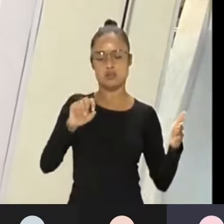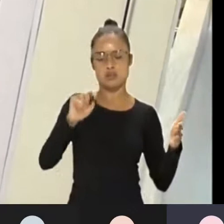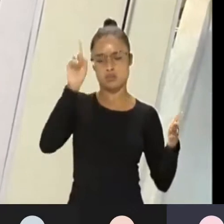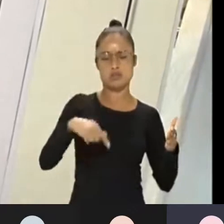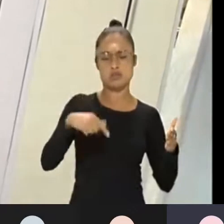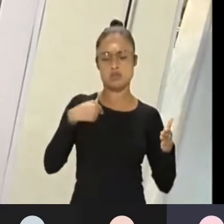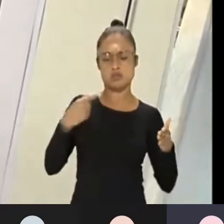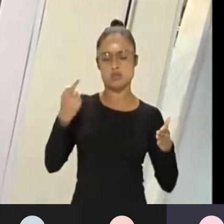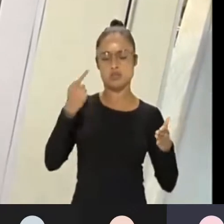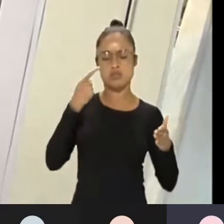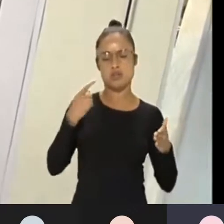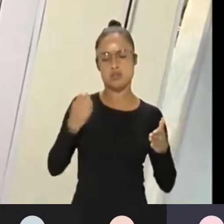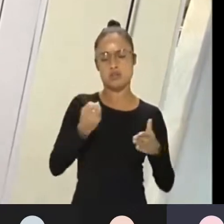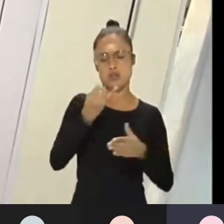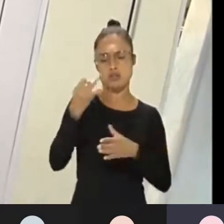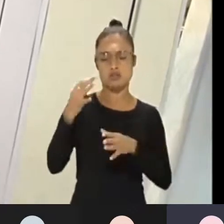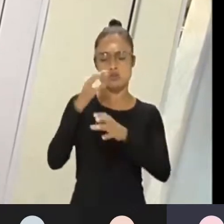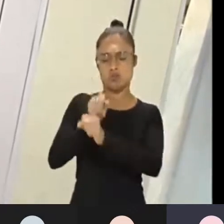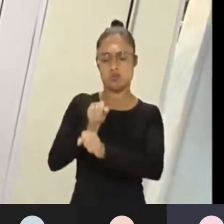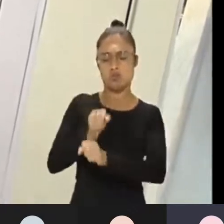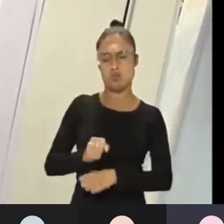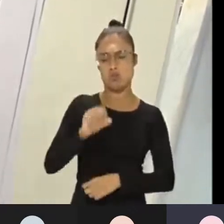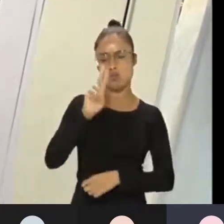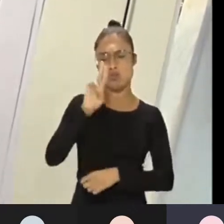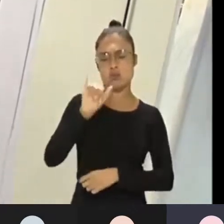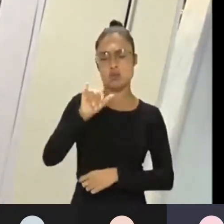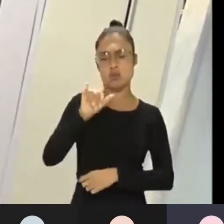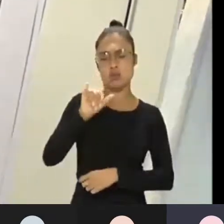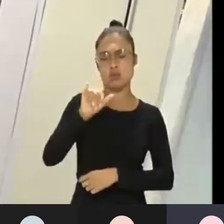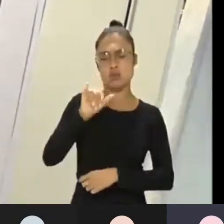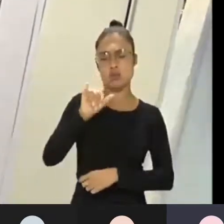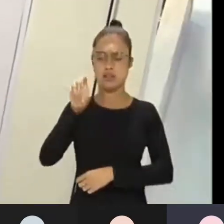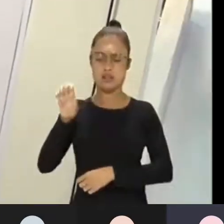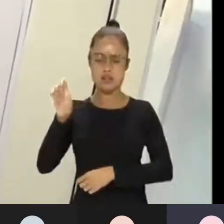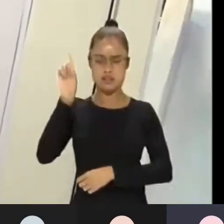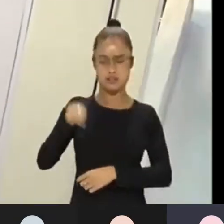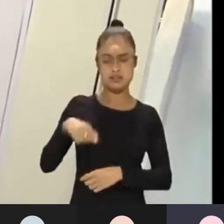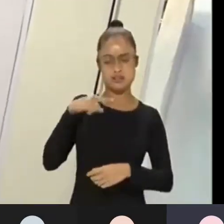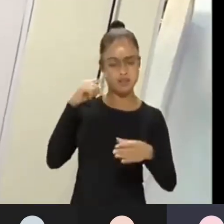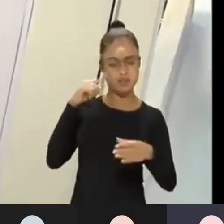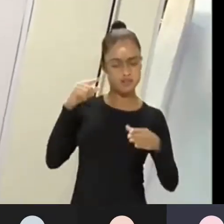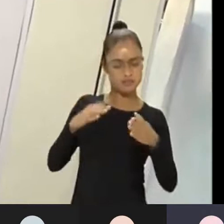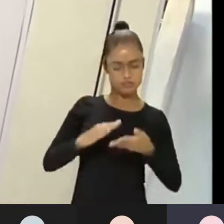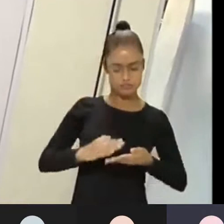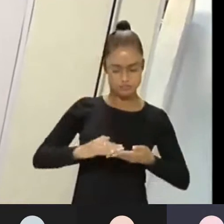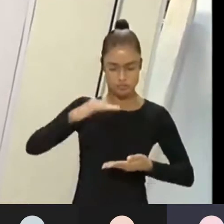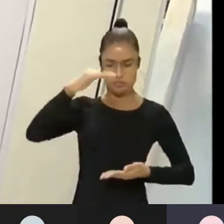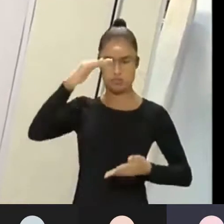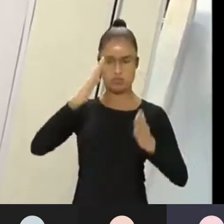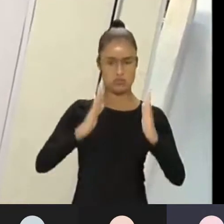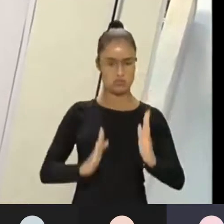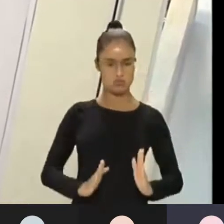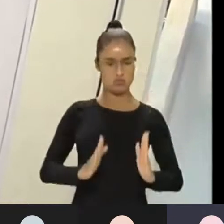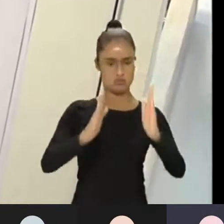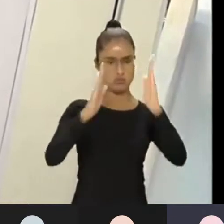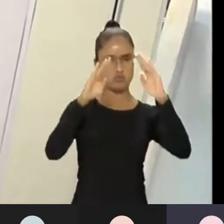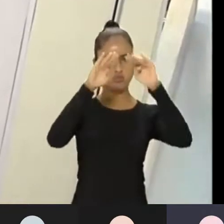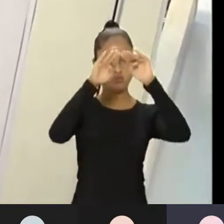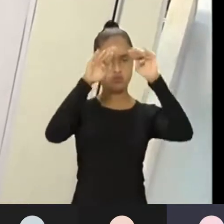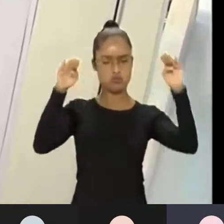2,6. E vou usar para fazer a profundidade em todas as linhas paralelas. Então, essa primeira linha é